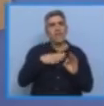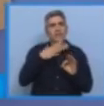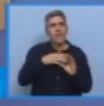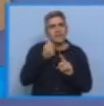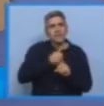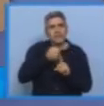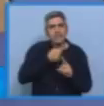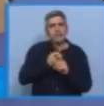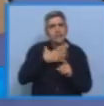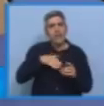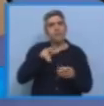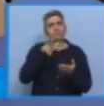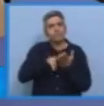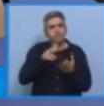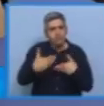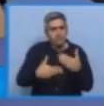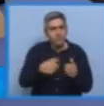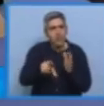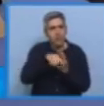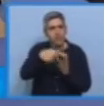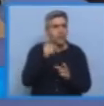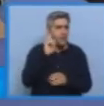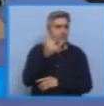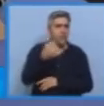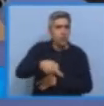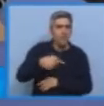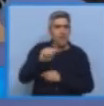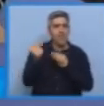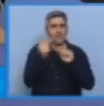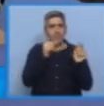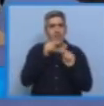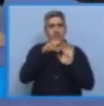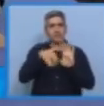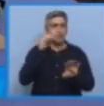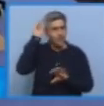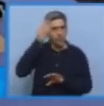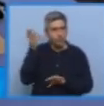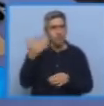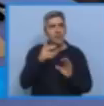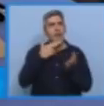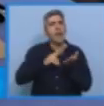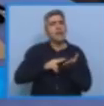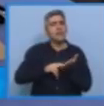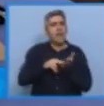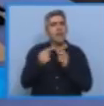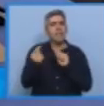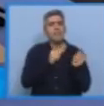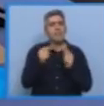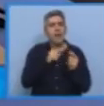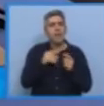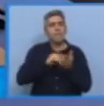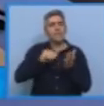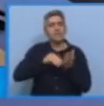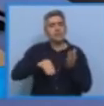eutanásia de acelerar o processo legislativo. Já no dia 29 vamos ter o debate na Assembleia, sem que, na realidade, o debate sobre as